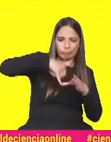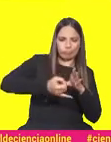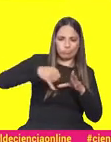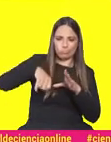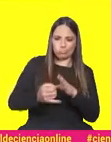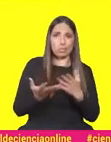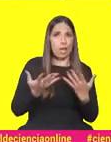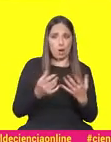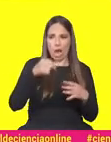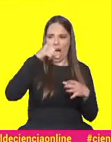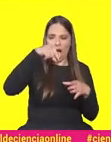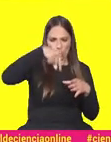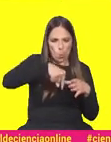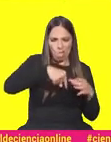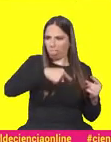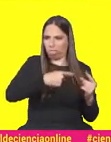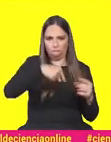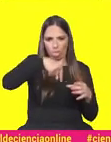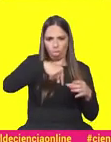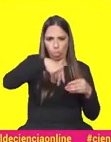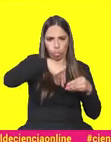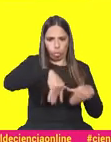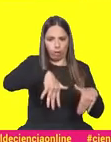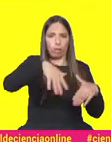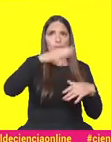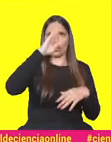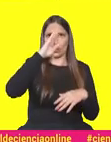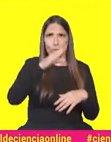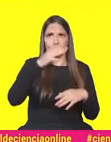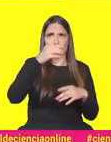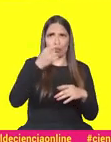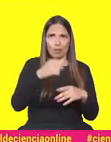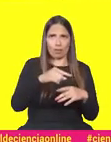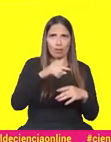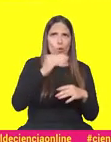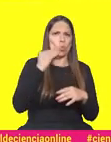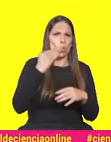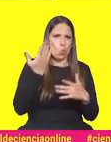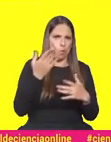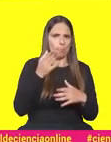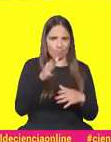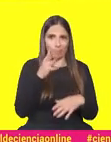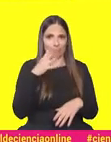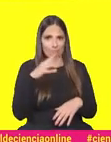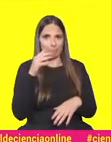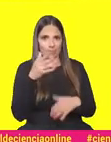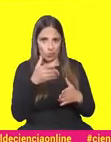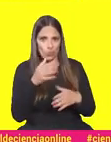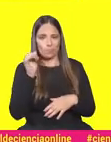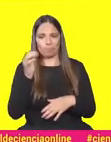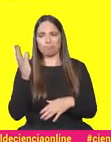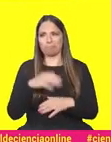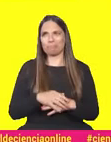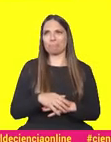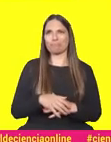não consigo transportar água nesta garrafa. Mas eu aceitei o desafio, vamos tentar descobrir como. Ajudam-me? Vamos a isso. Vamos a isso.